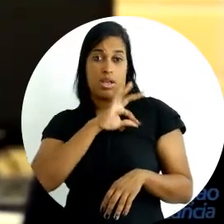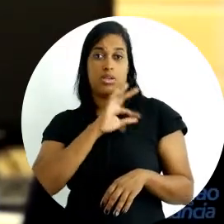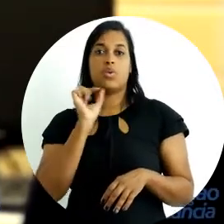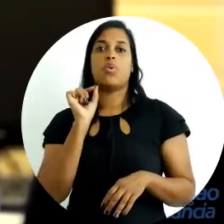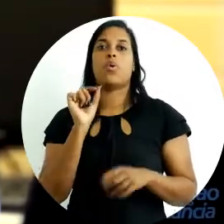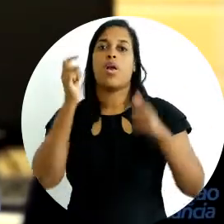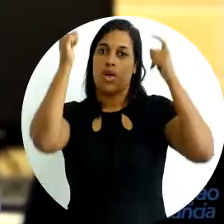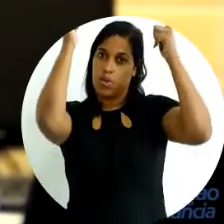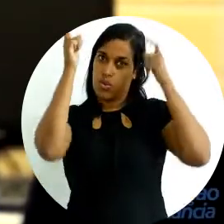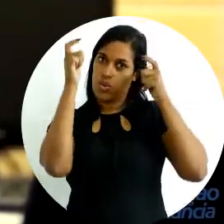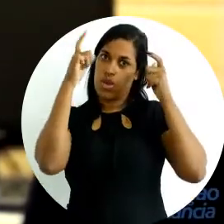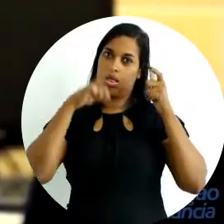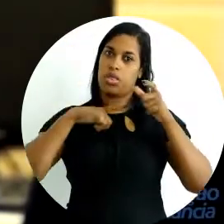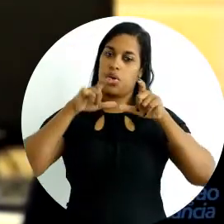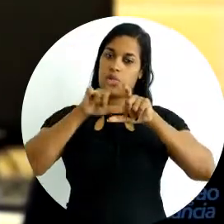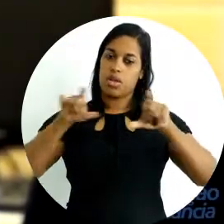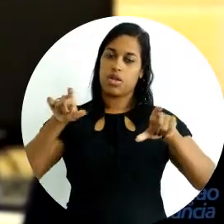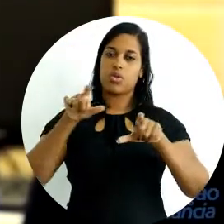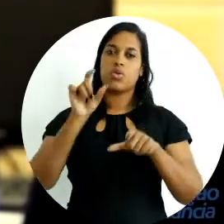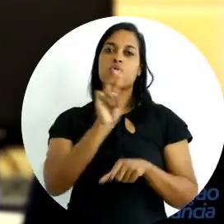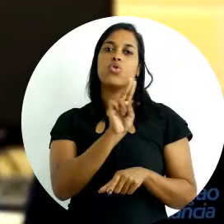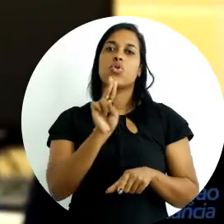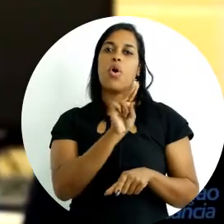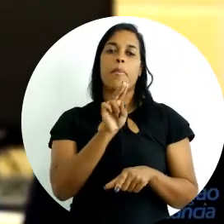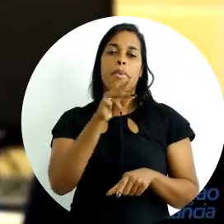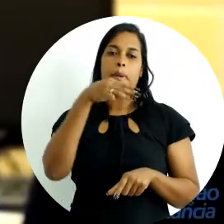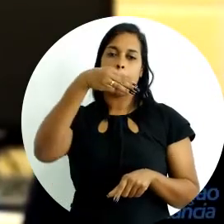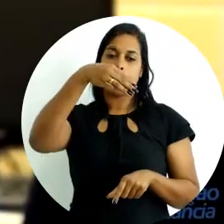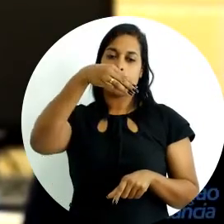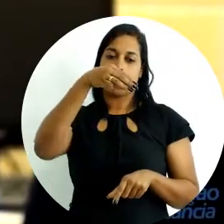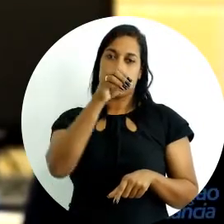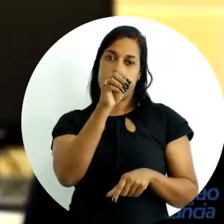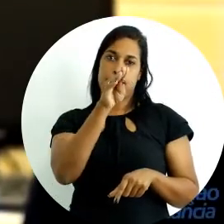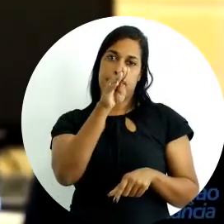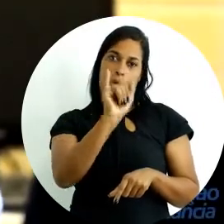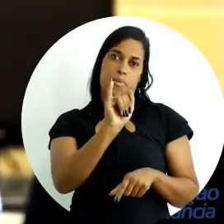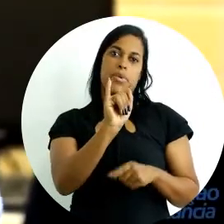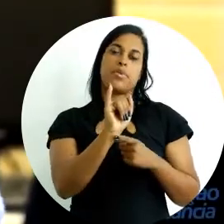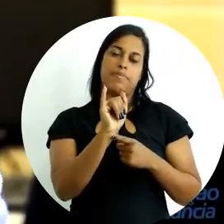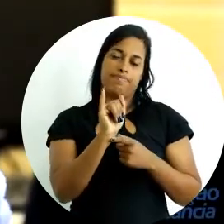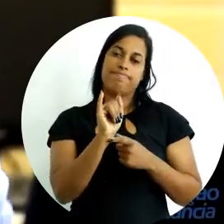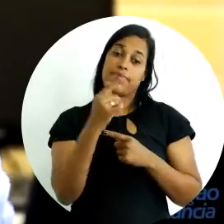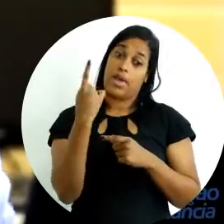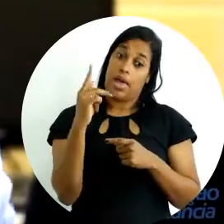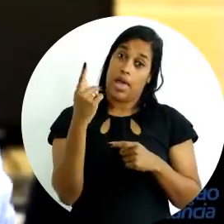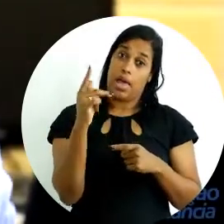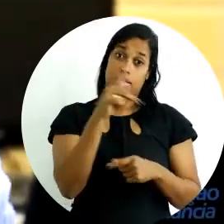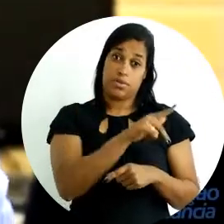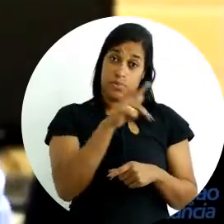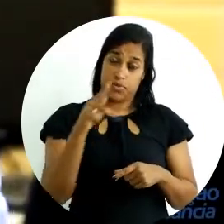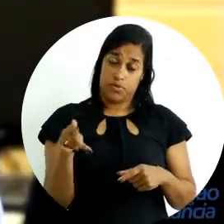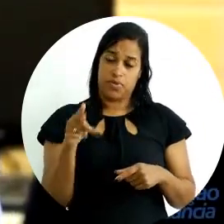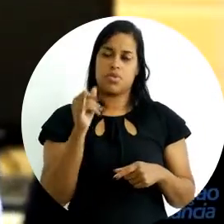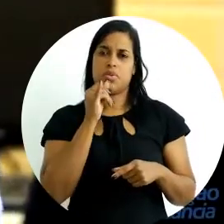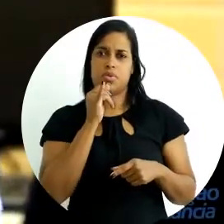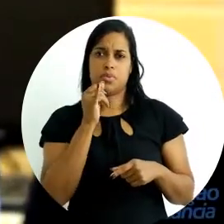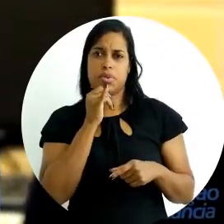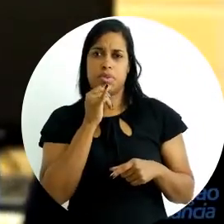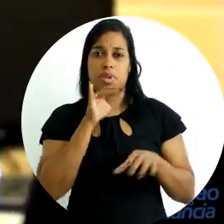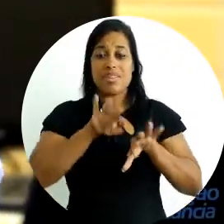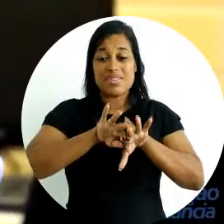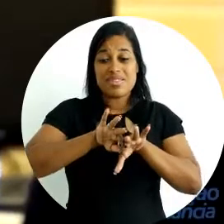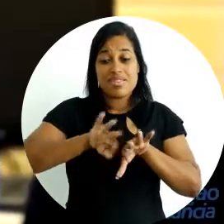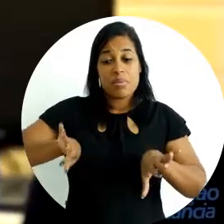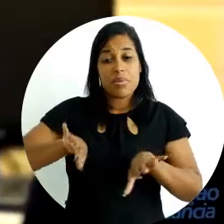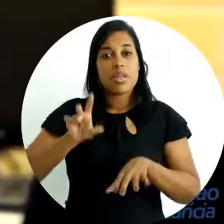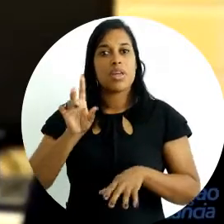remunerados pela coroa e tinham o título de nobre. Esses professores, eles eram, vamos